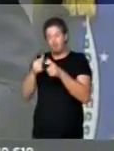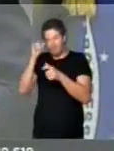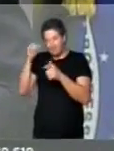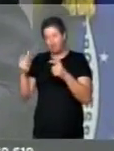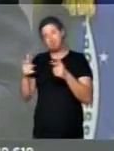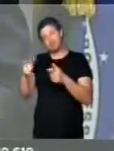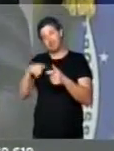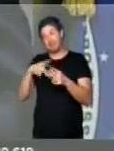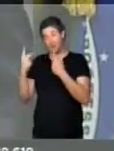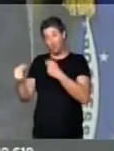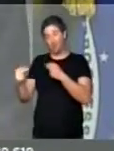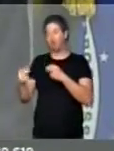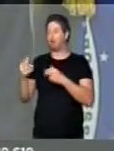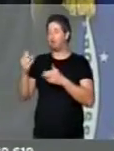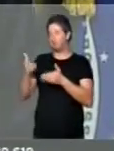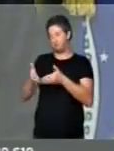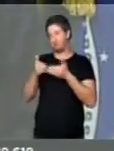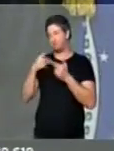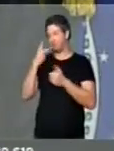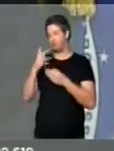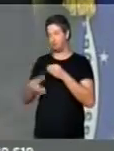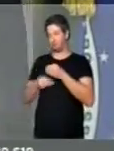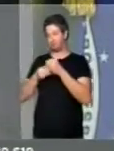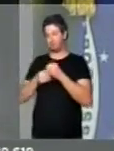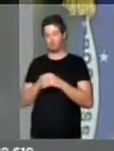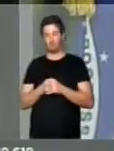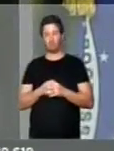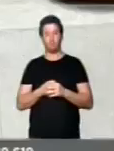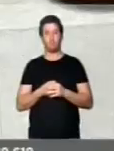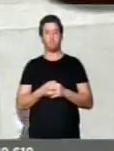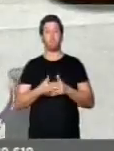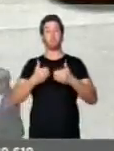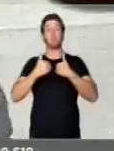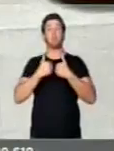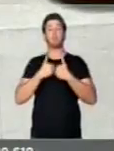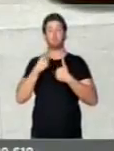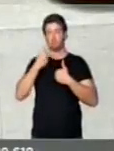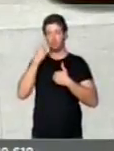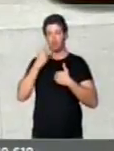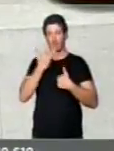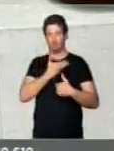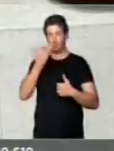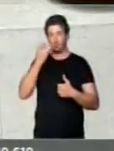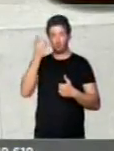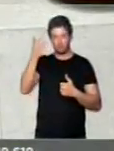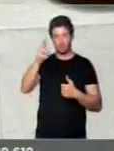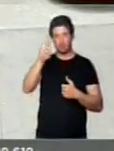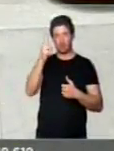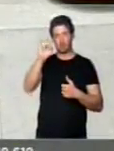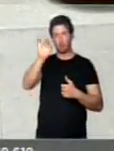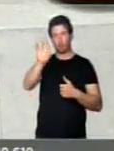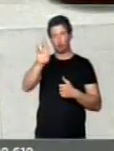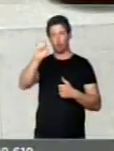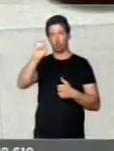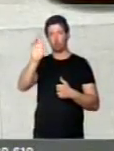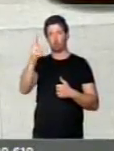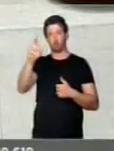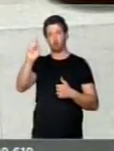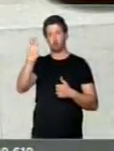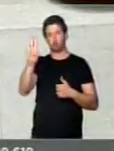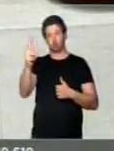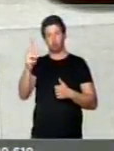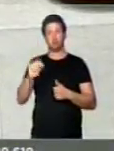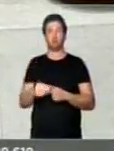gentileza, esteja à vontade. Eu gostaria de externar aqui meu colega deputado Heitor Chu, que vem lá do Rio Grande do